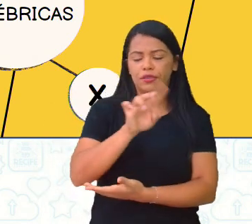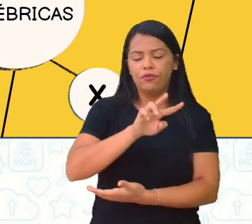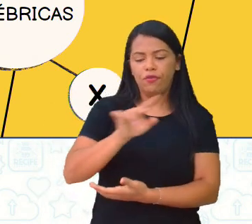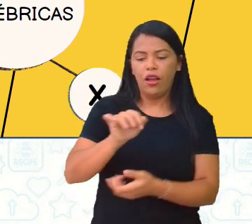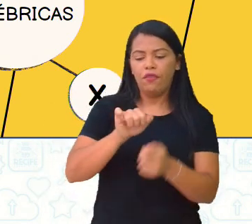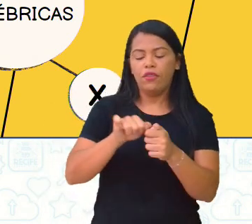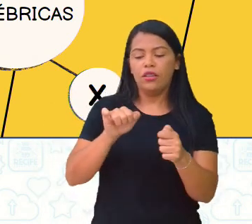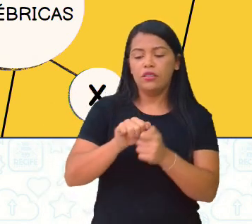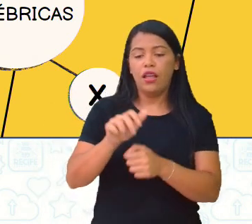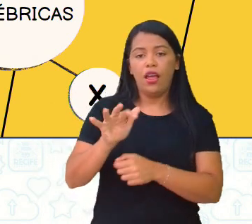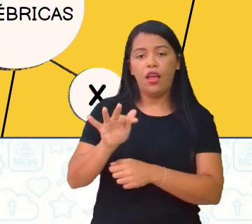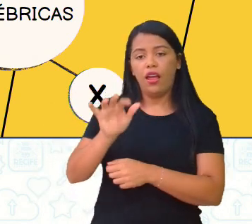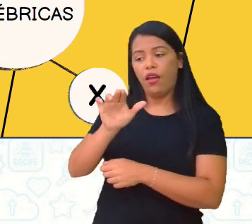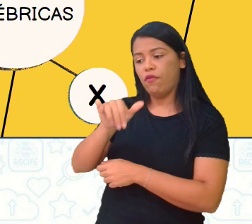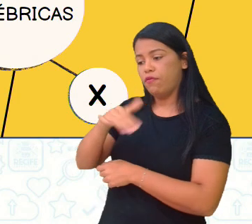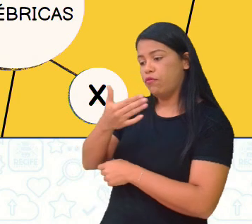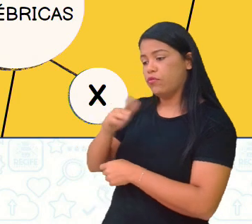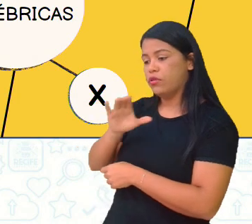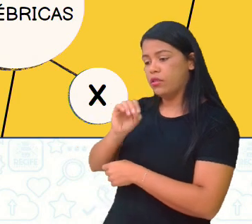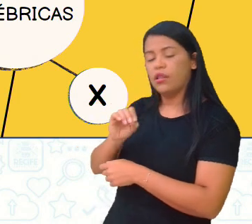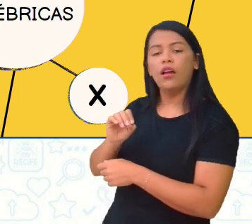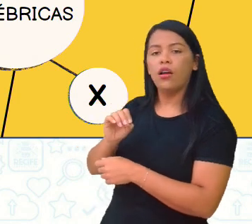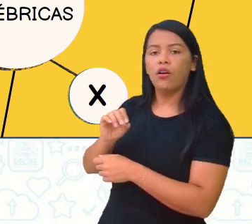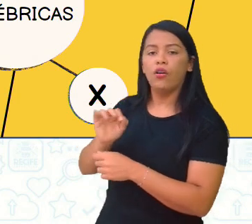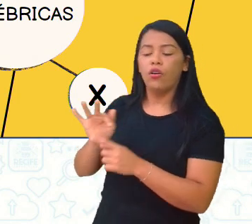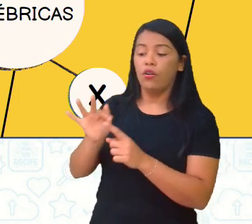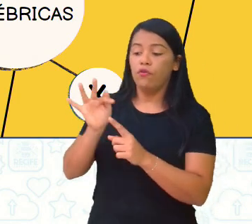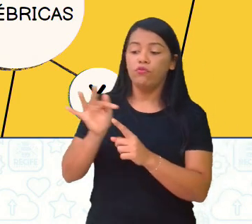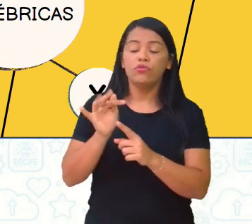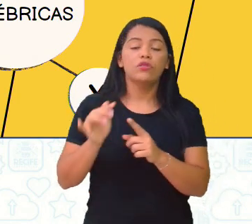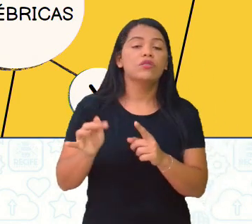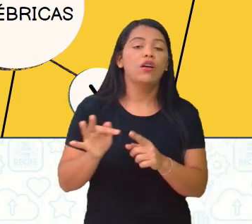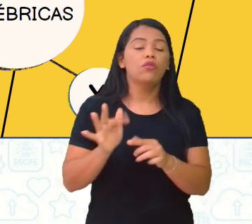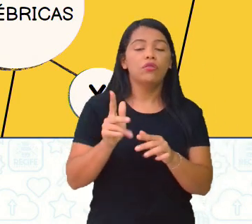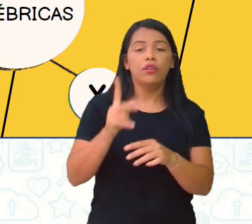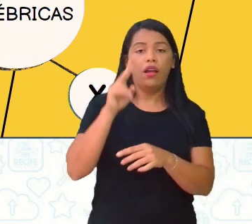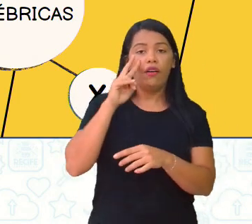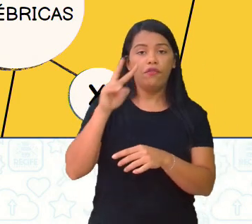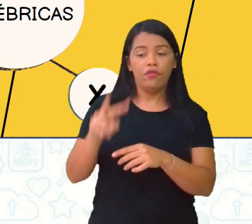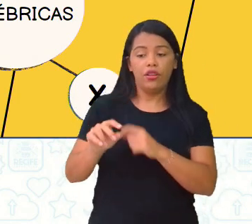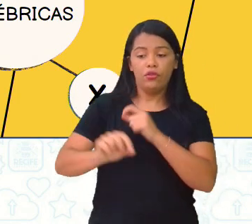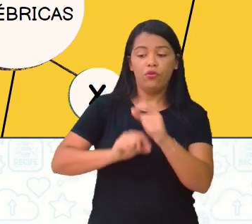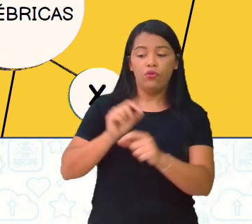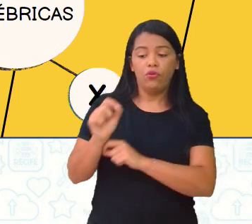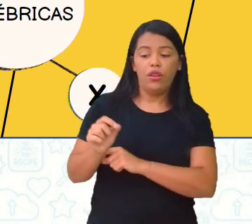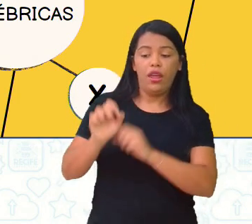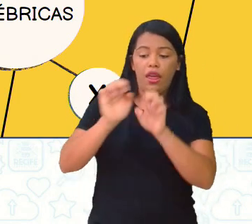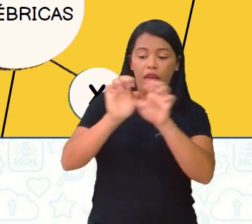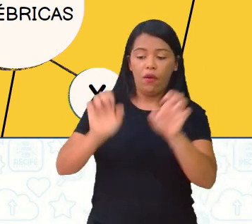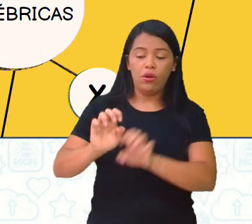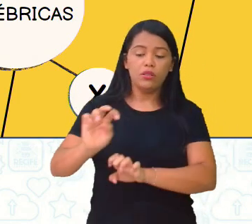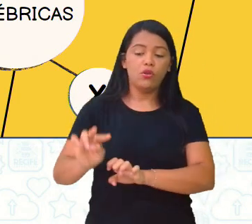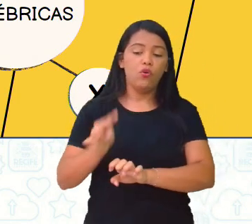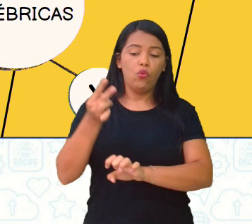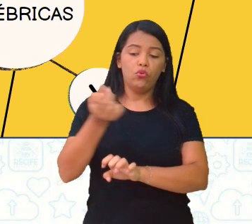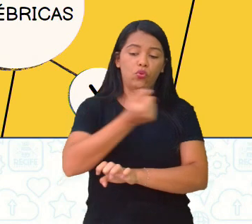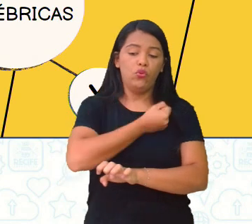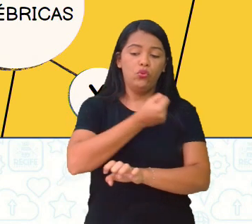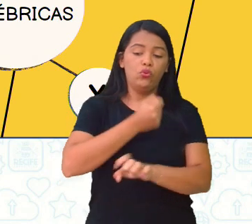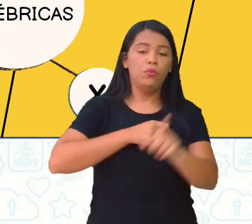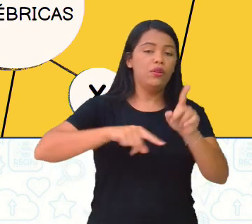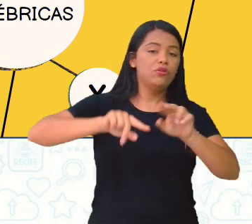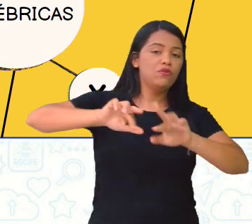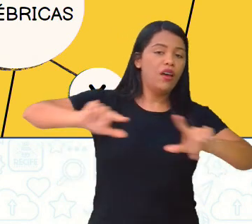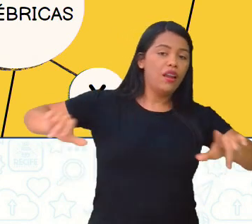função, vocês estão trabalhando com uma equação de 2 incógnitas, então os valores são